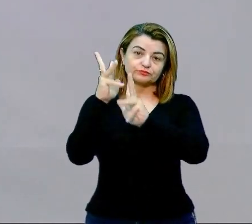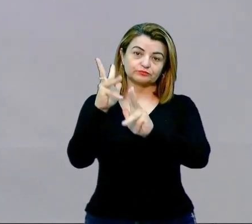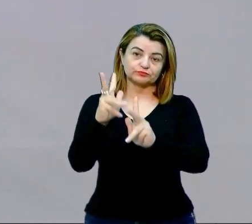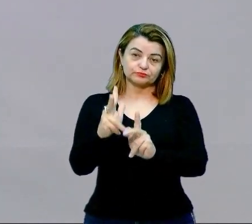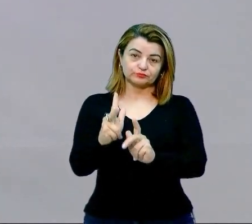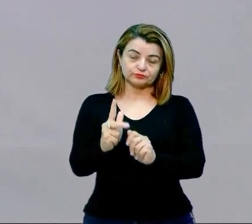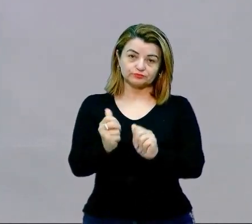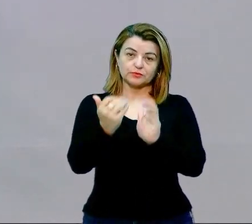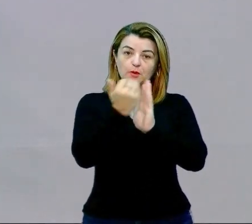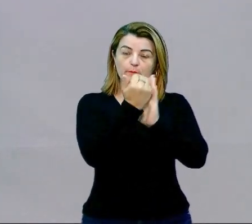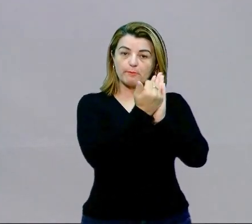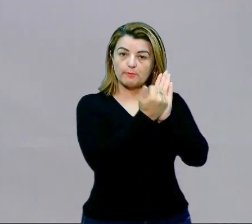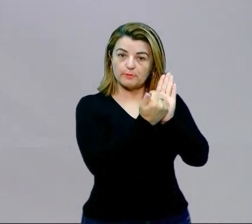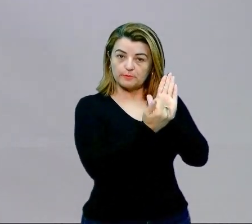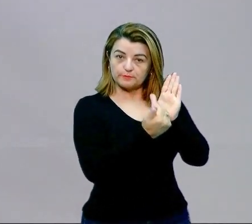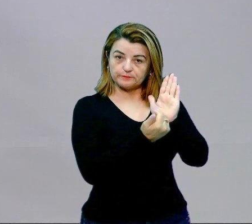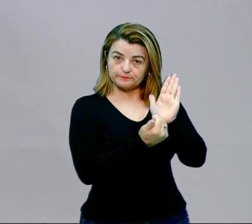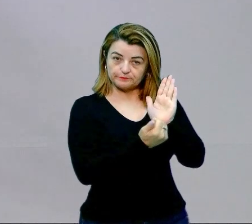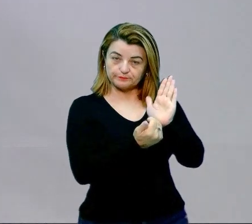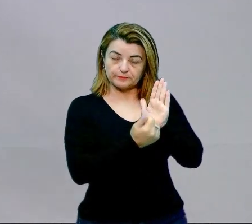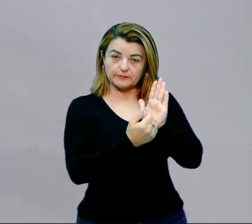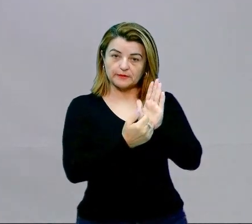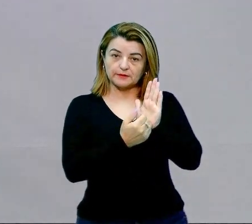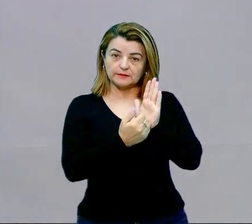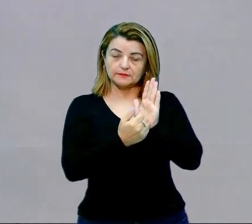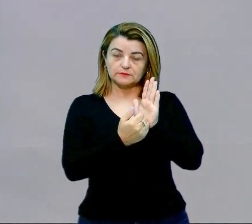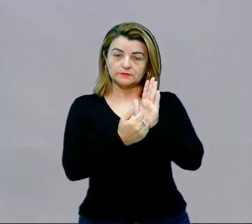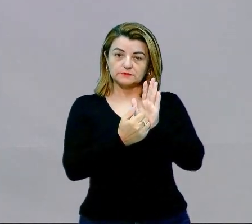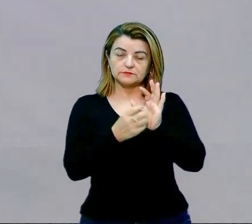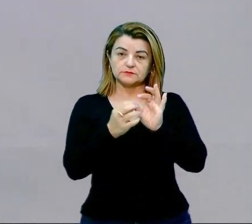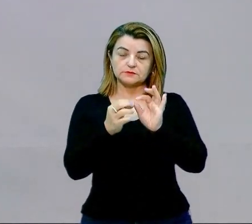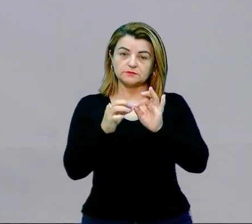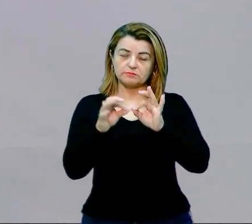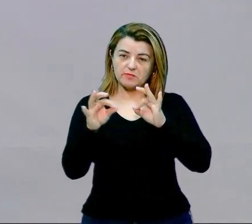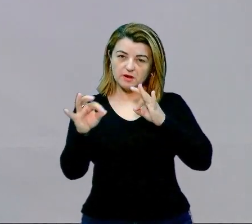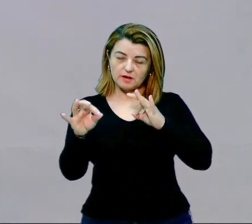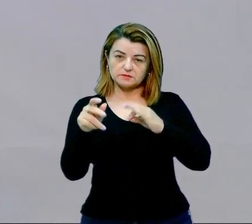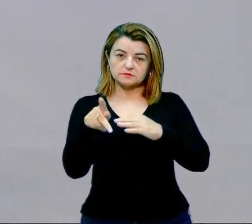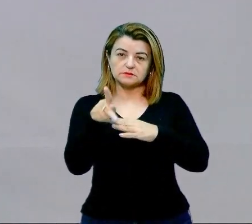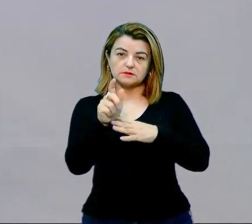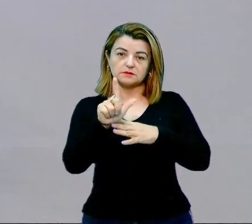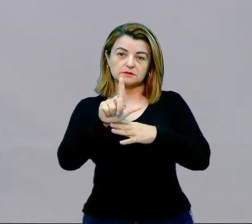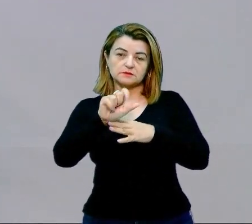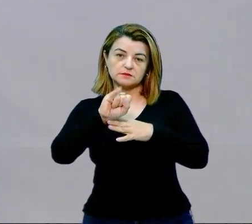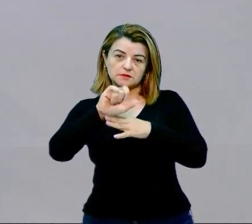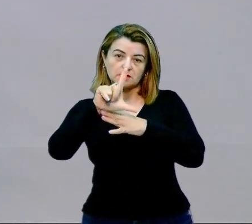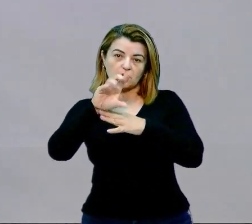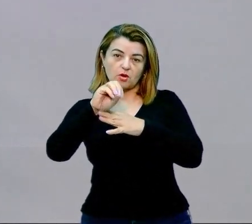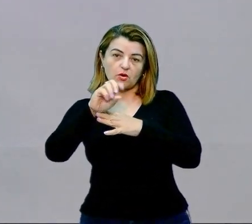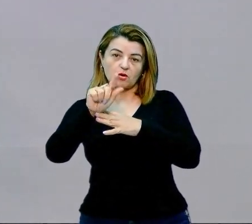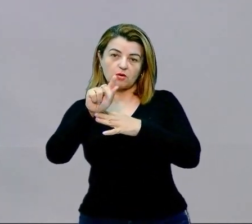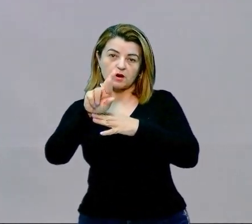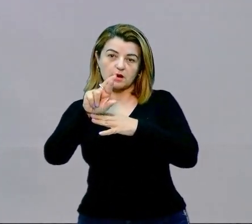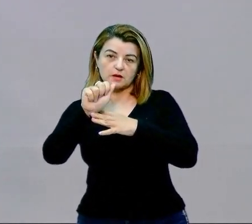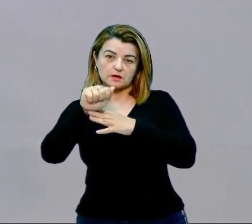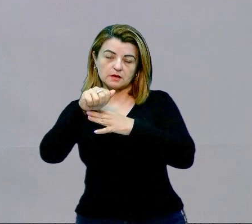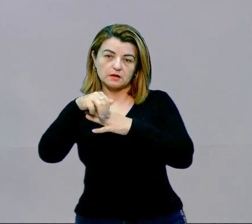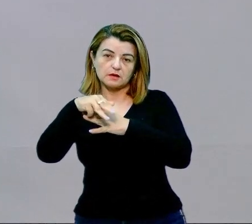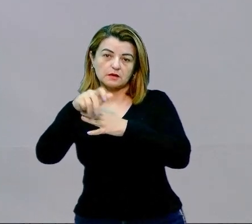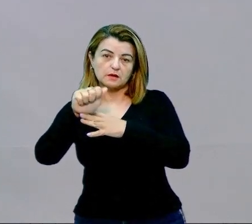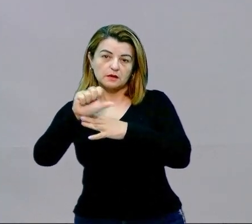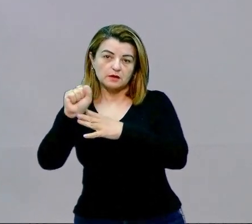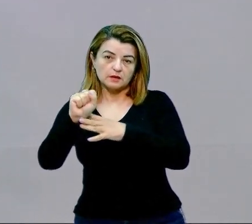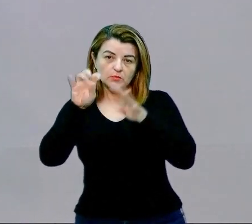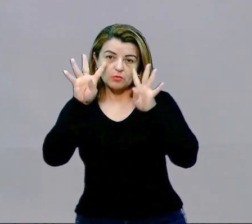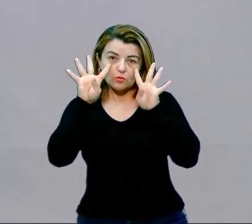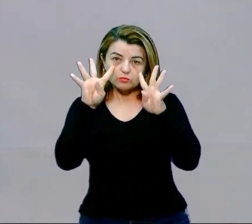alguns passos, tá? Onde a gente vai falar de metros, quilogramas, tudo bem? Então, devemos prestar